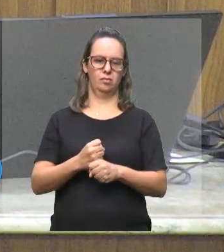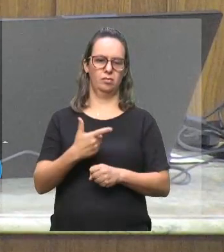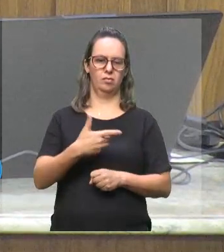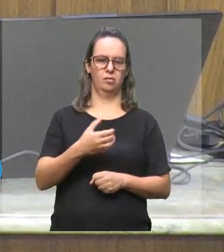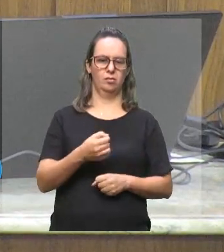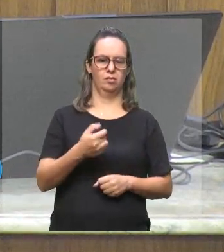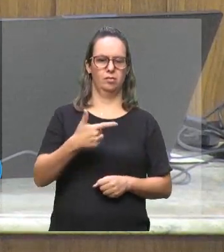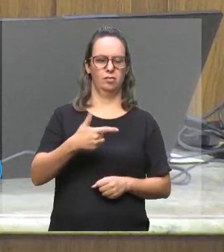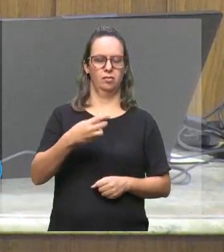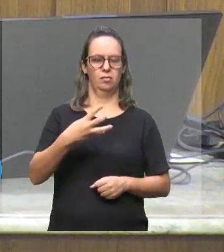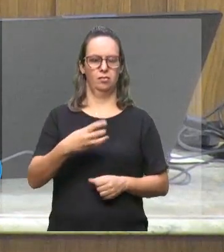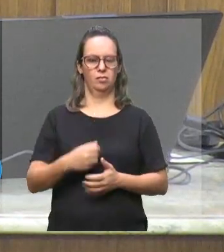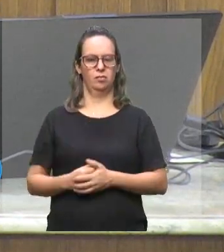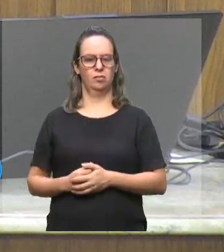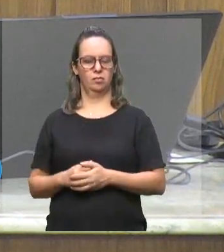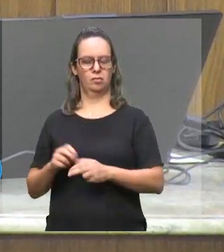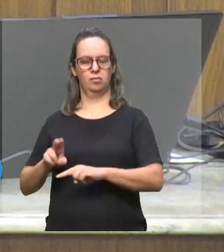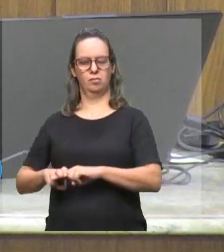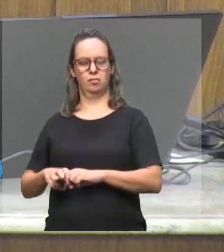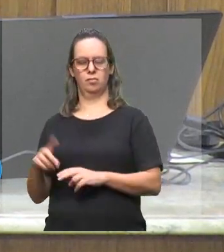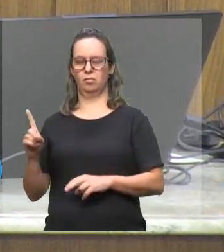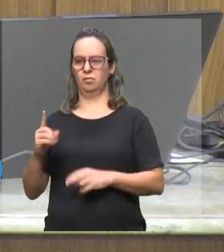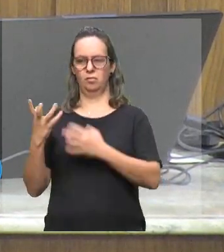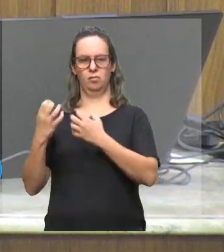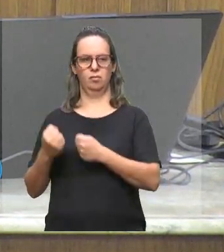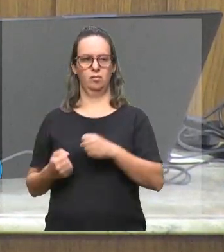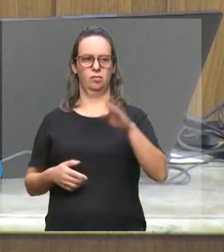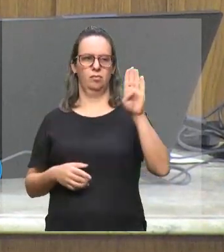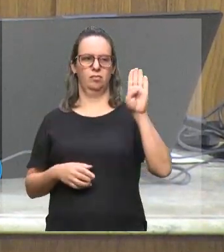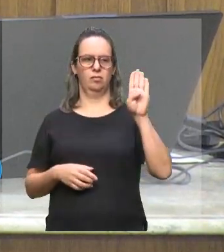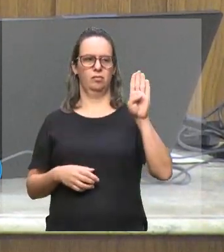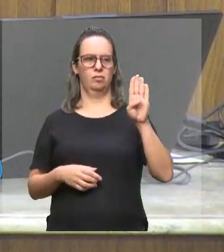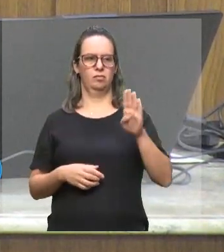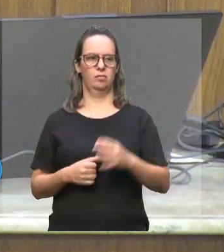Assis permaneçam como estão e os contrários que se manifestem.